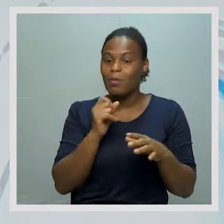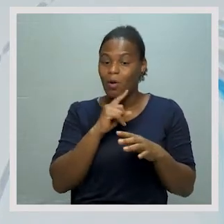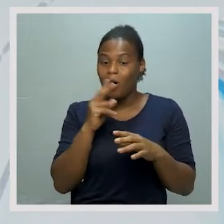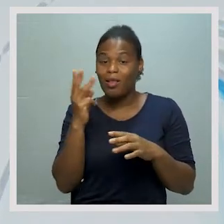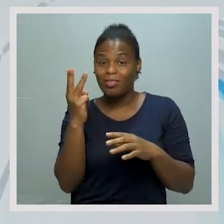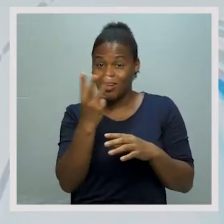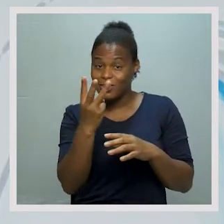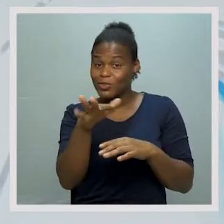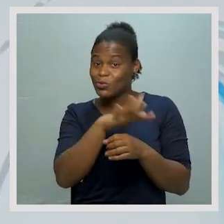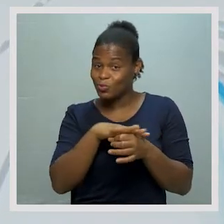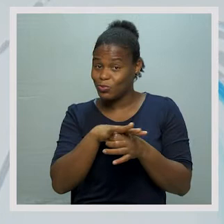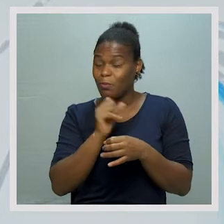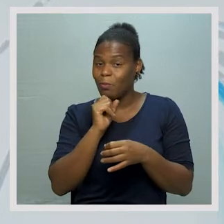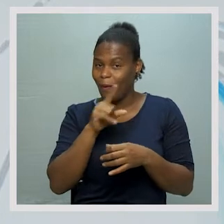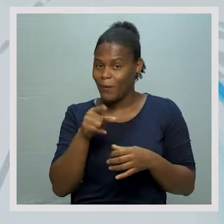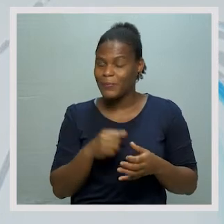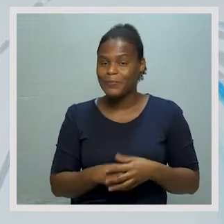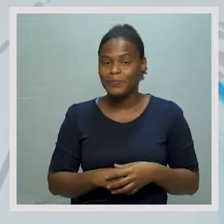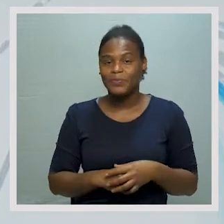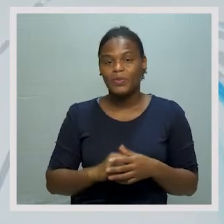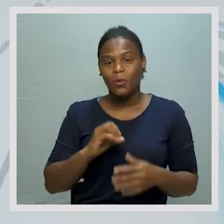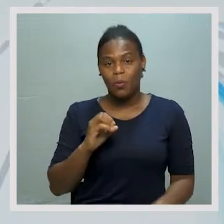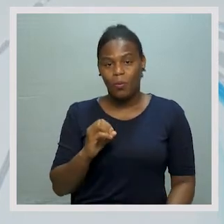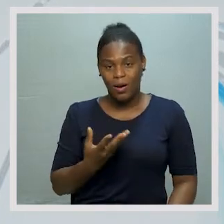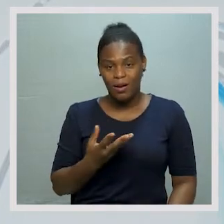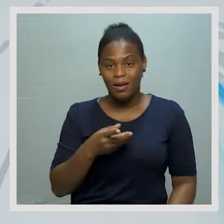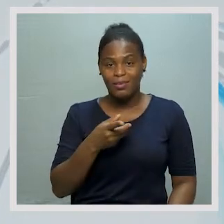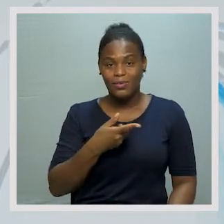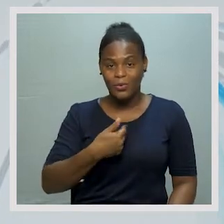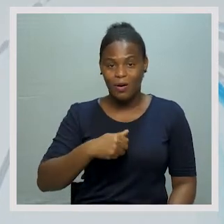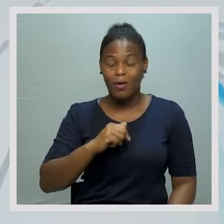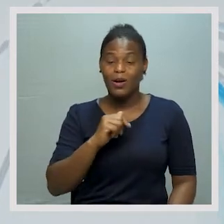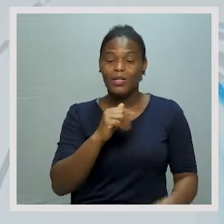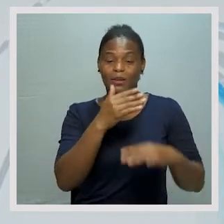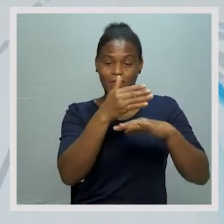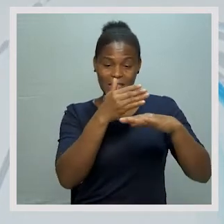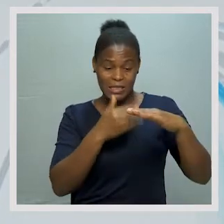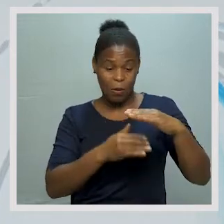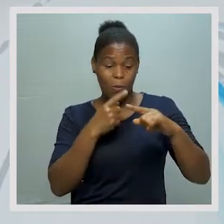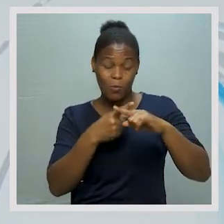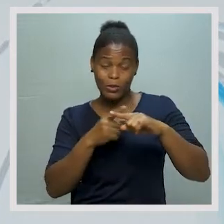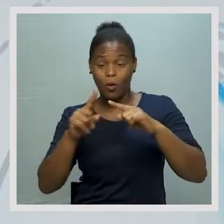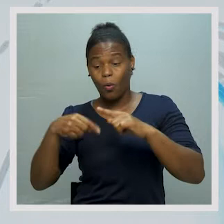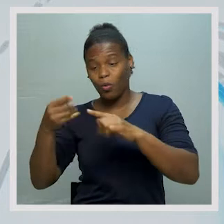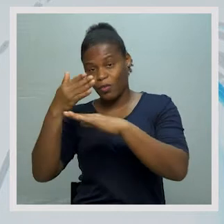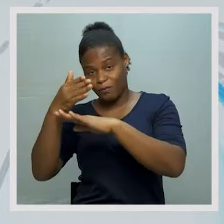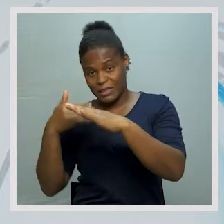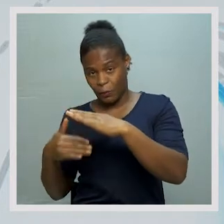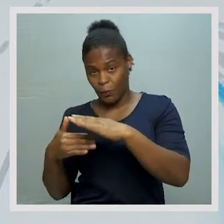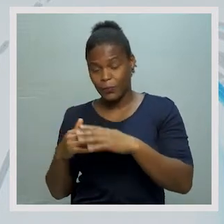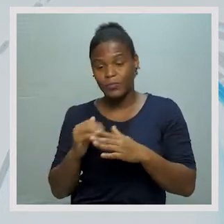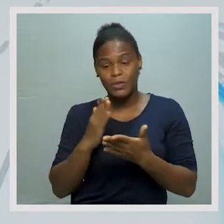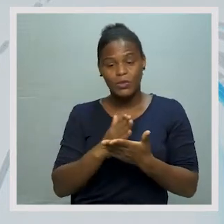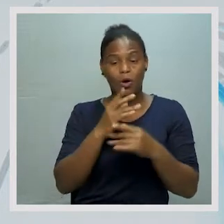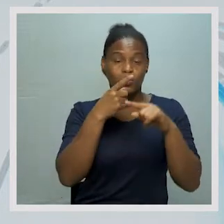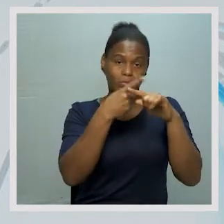essas 3 situações. Quando temos uma fração a multiplicar por outra fração, é